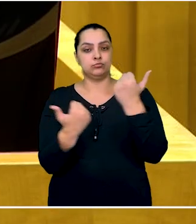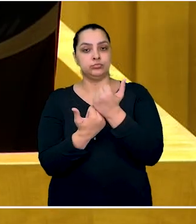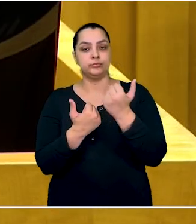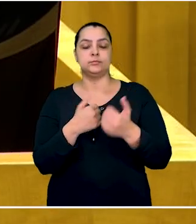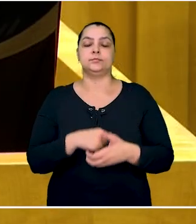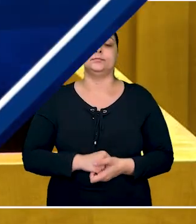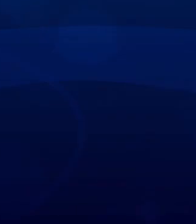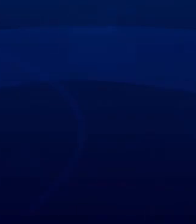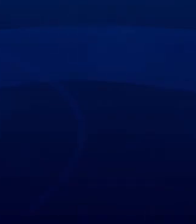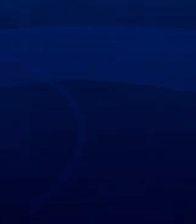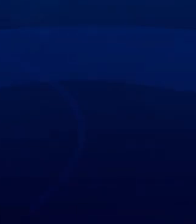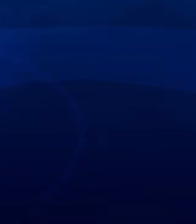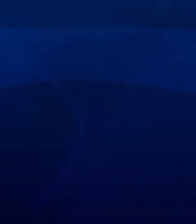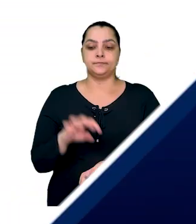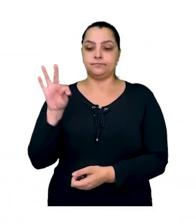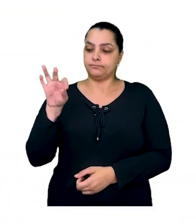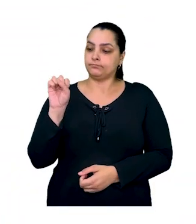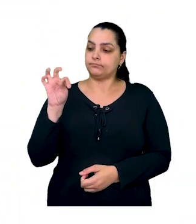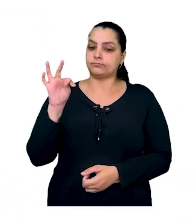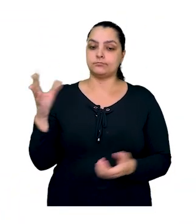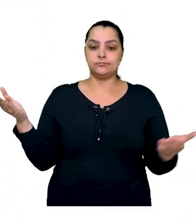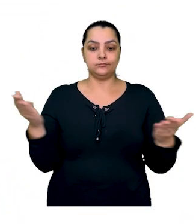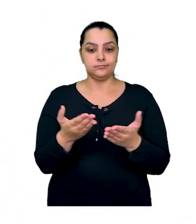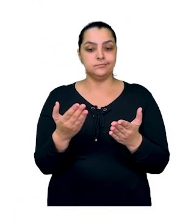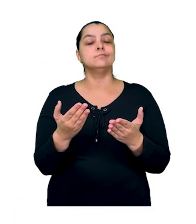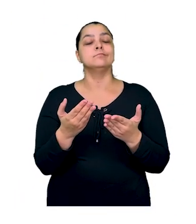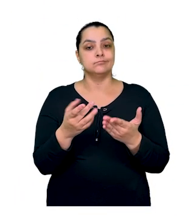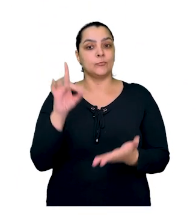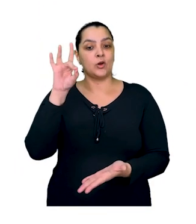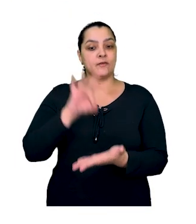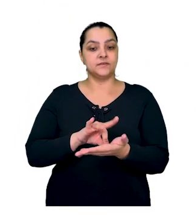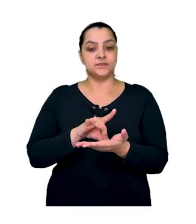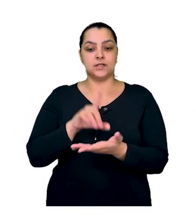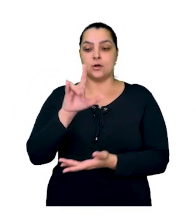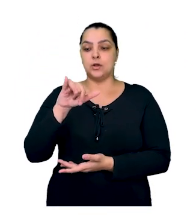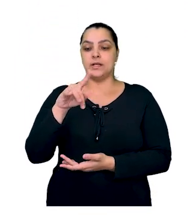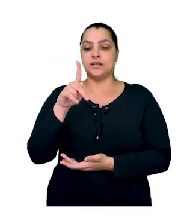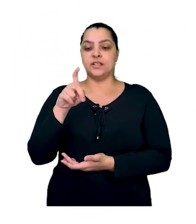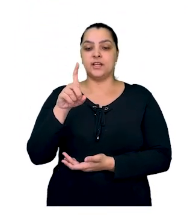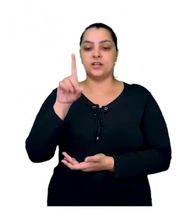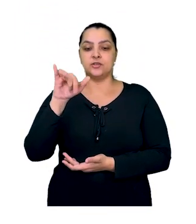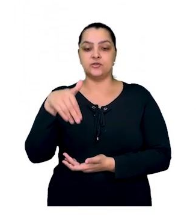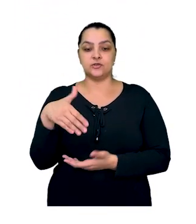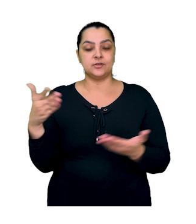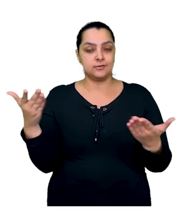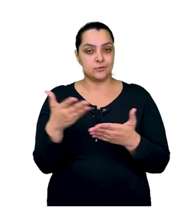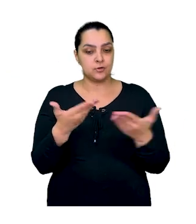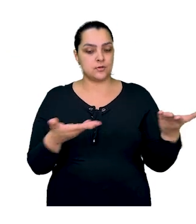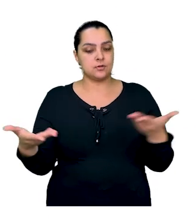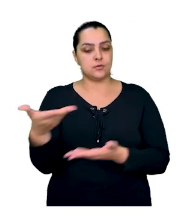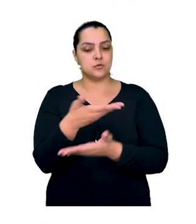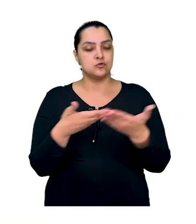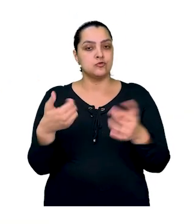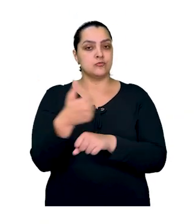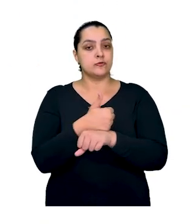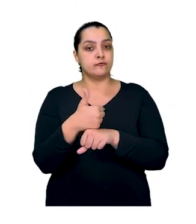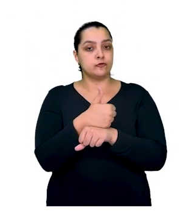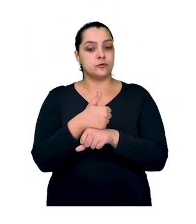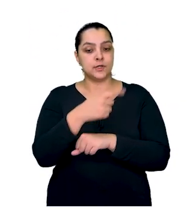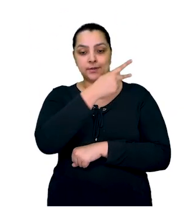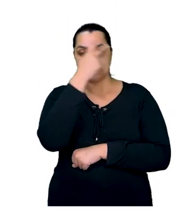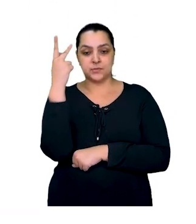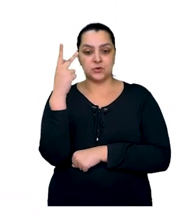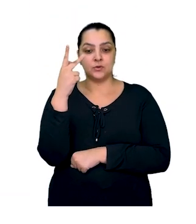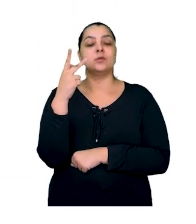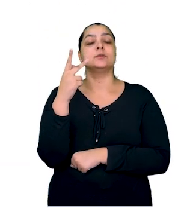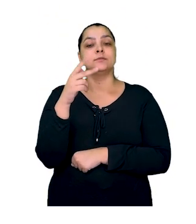suplente. O TST está com página oficial no LinkedIn. A plataforma é voltada para relações profissionais de